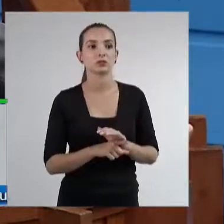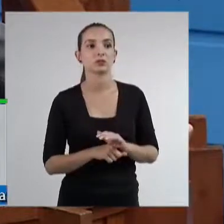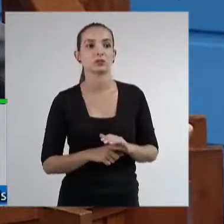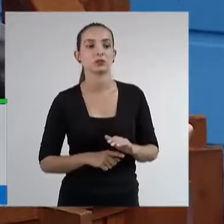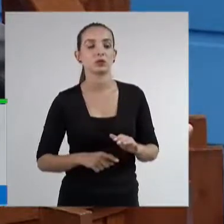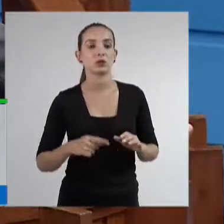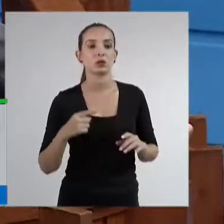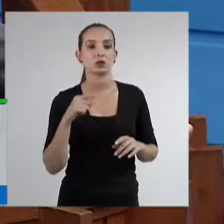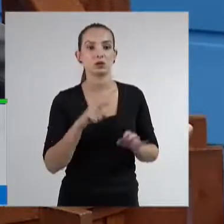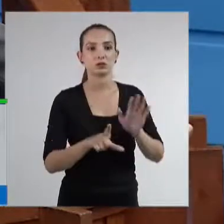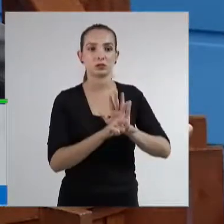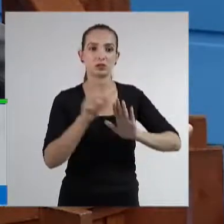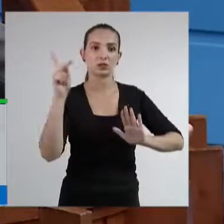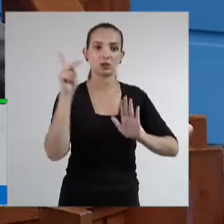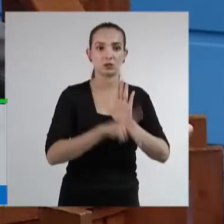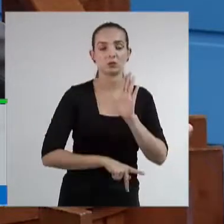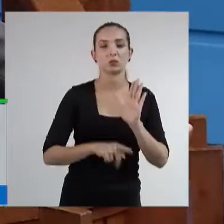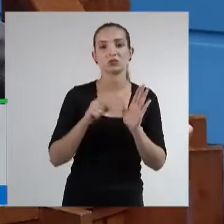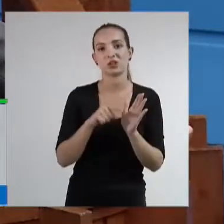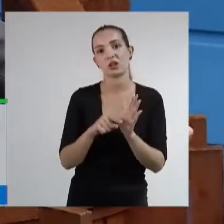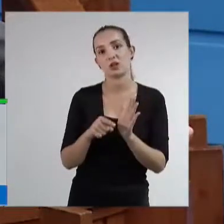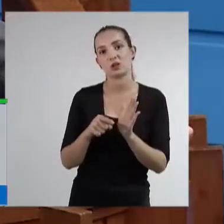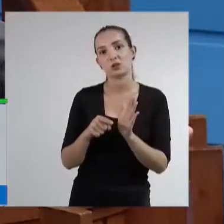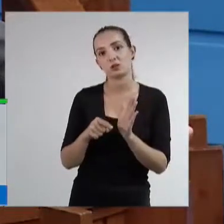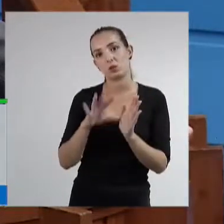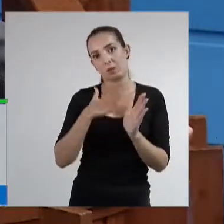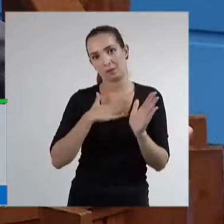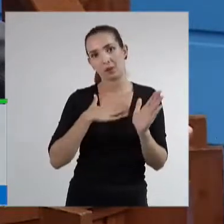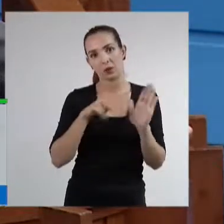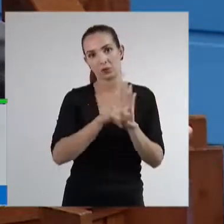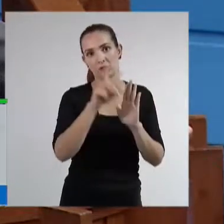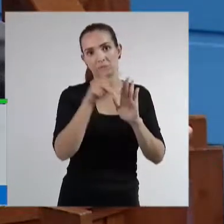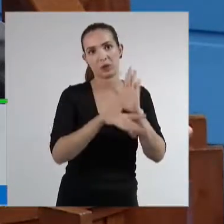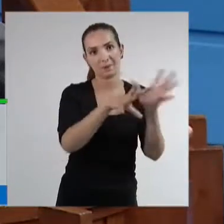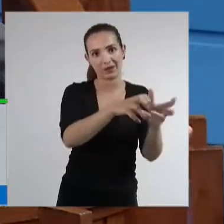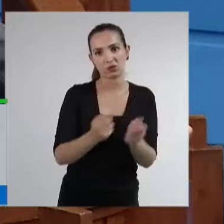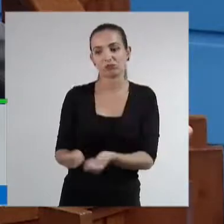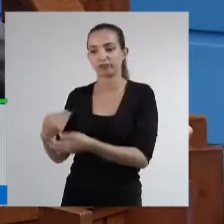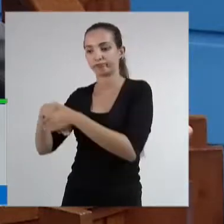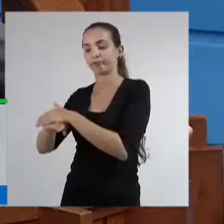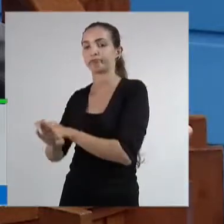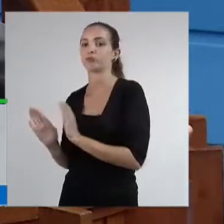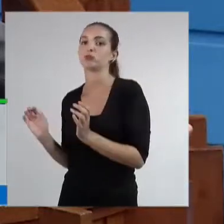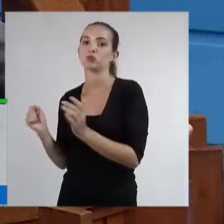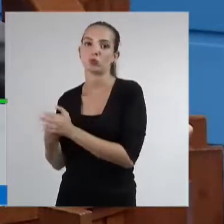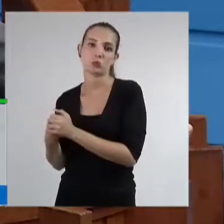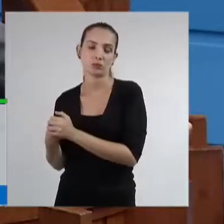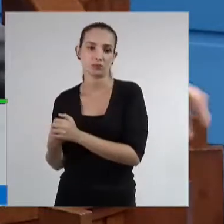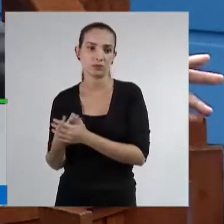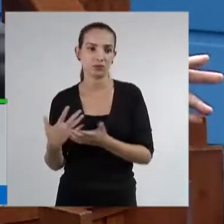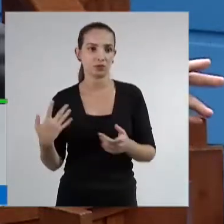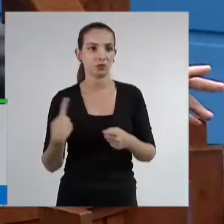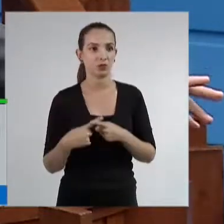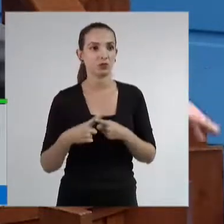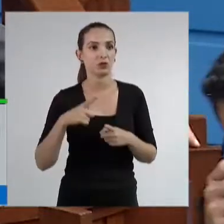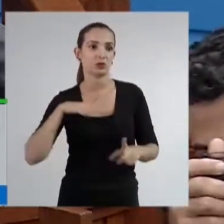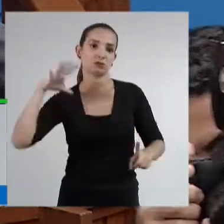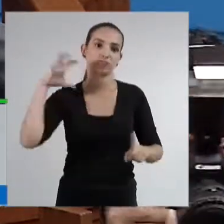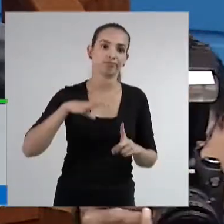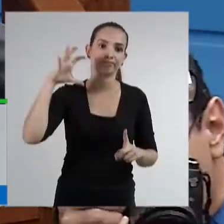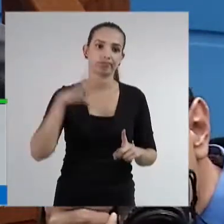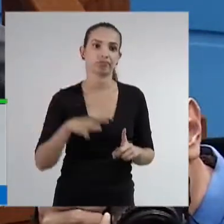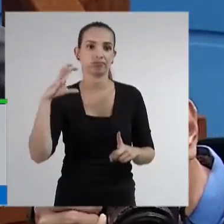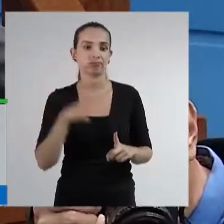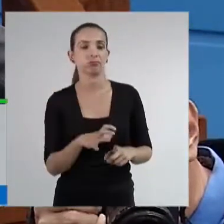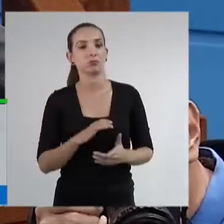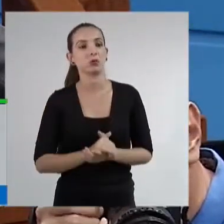nos escaninhos da Câmara e do Congresso Nacional, só porque havia recebido pressões. Fui até ele indagá-lo